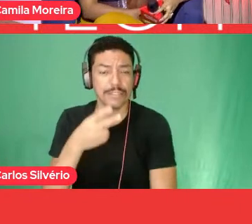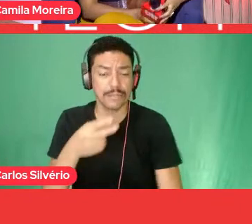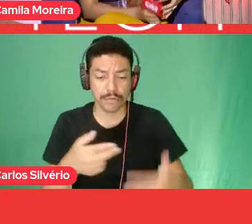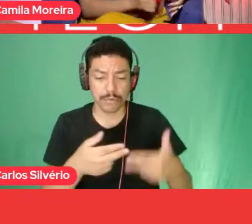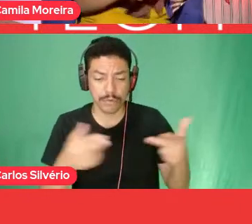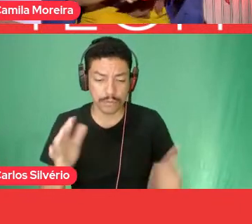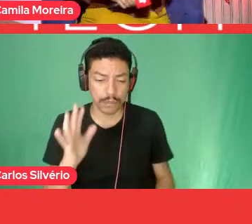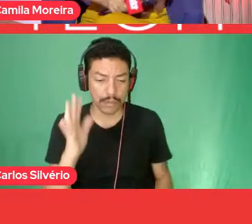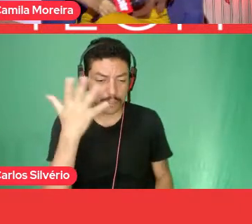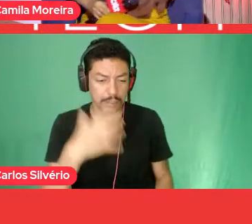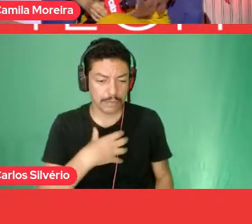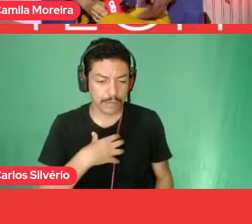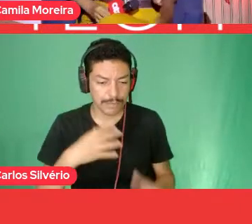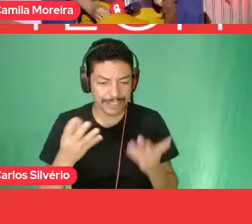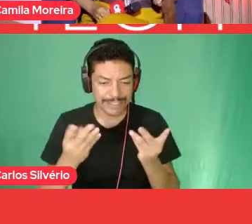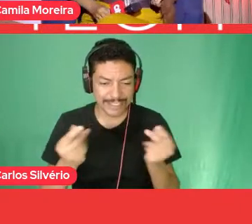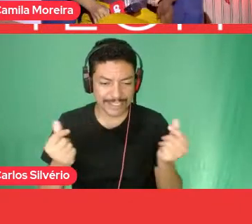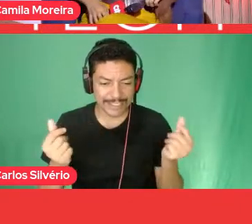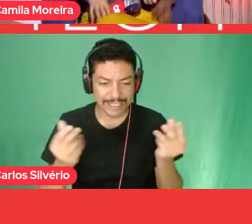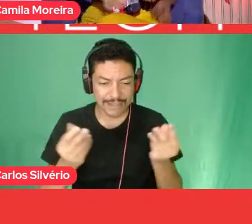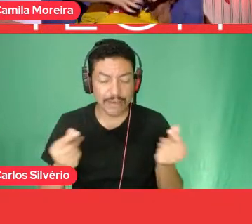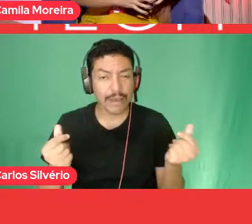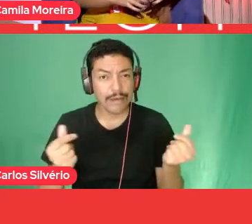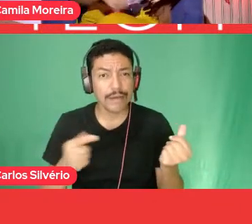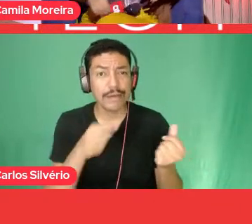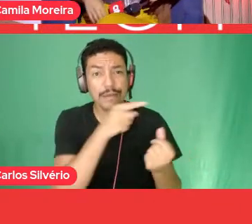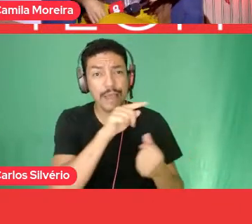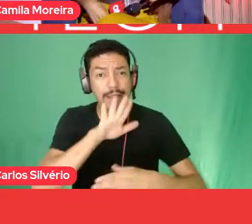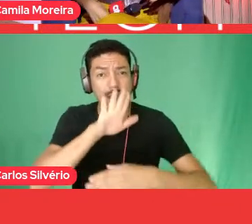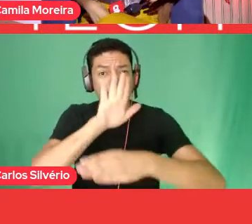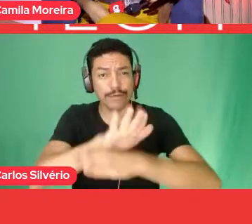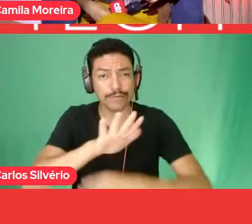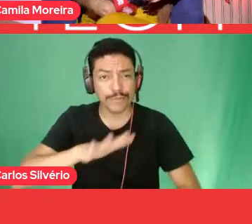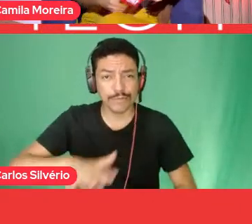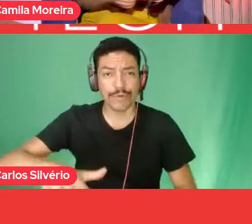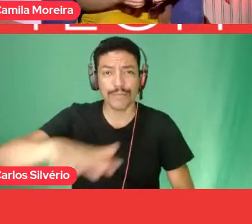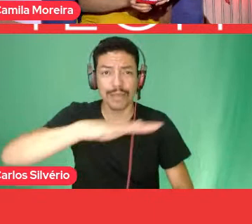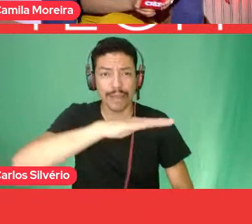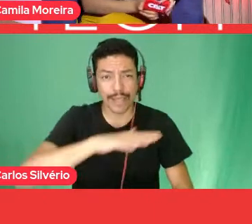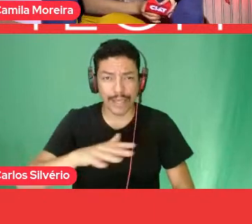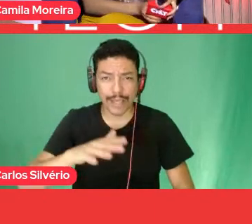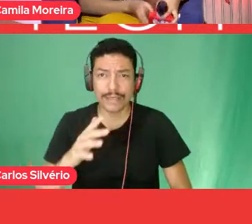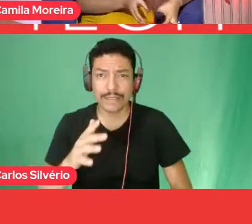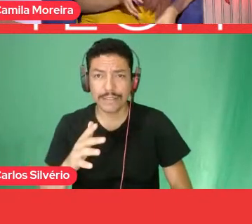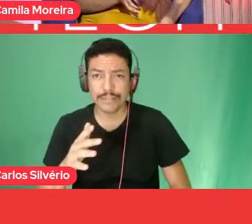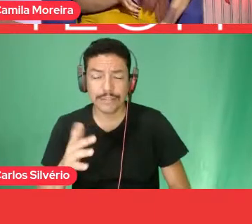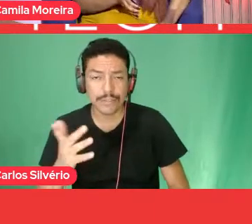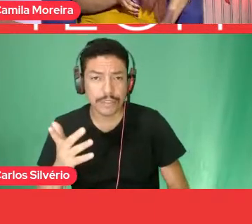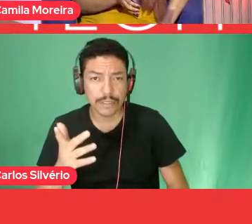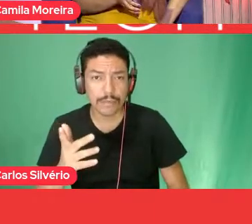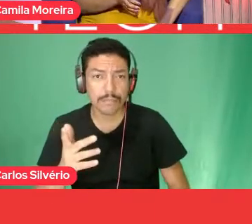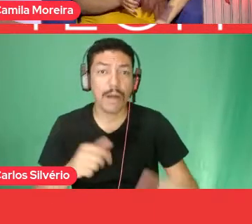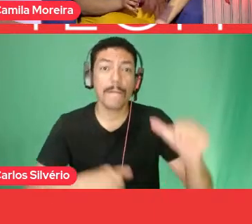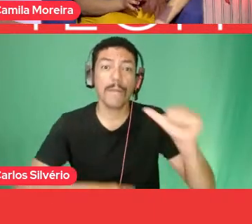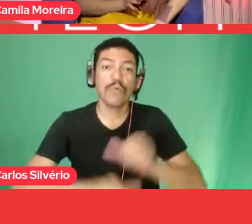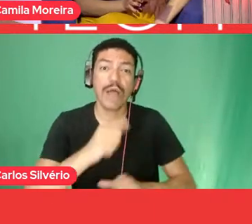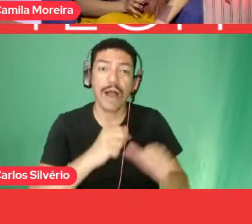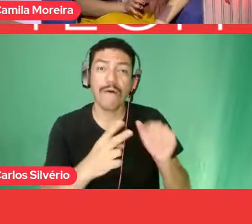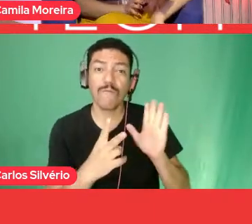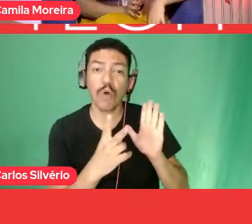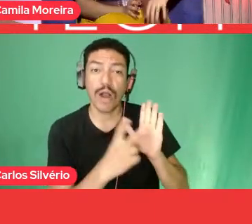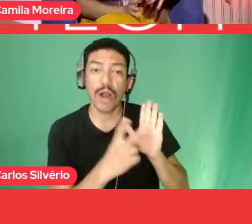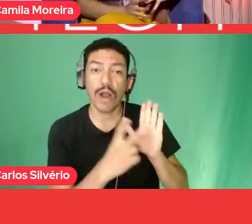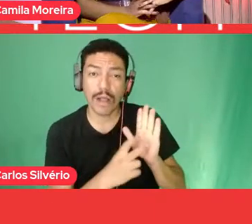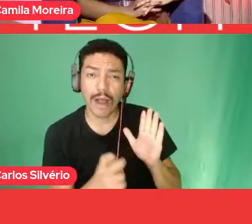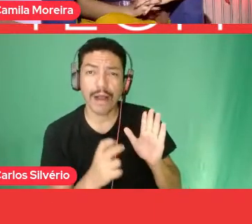sensível e ele ajuda ali no ambiente, né, para interromper, para mudar o vocabulário, né,